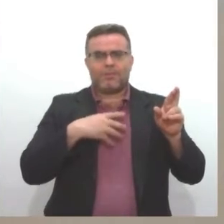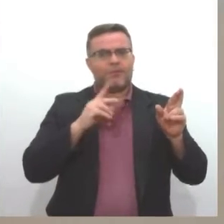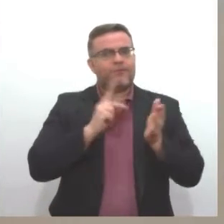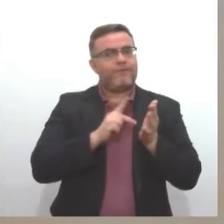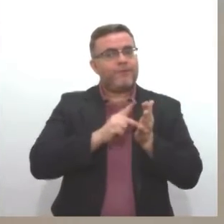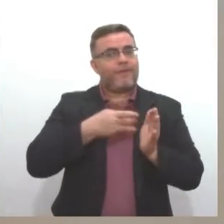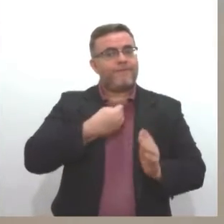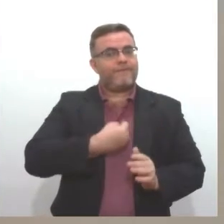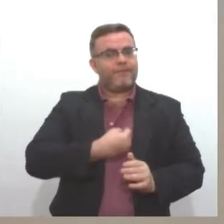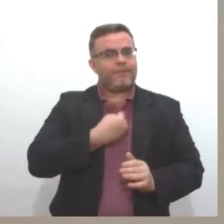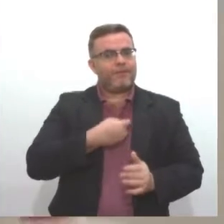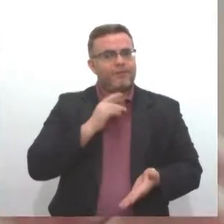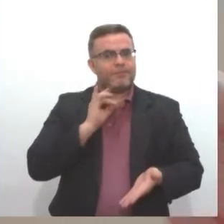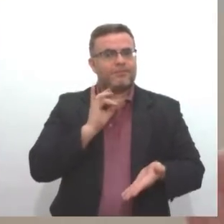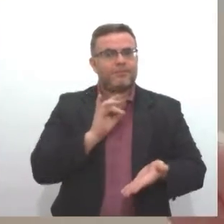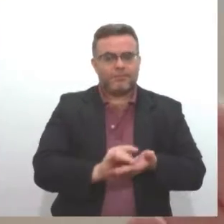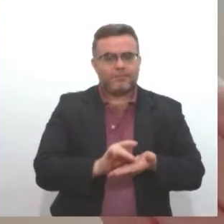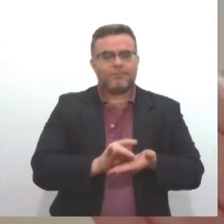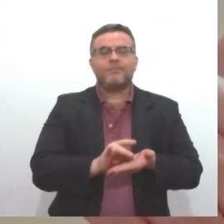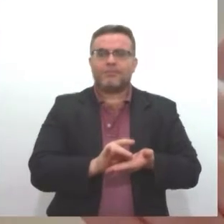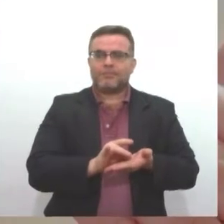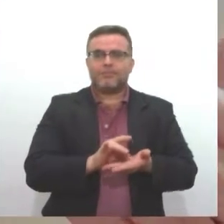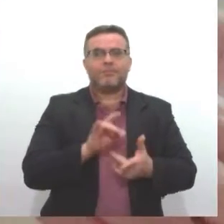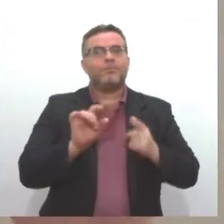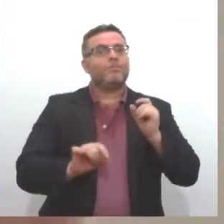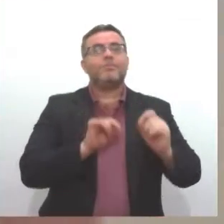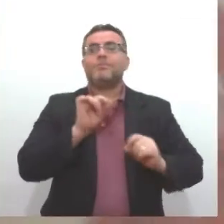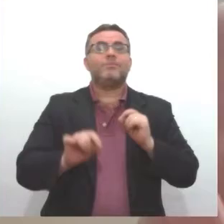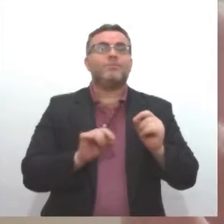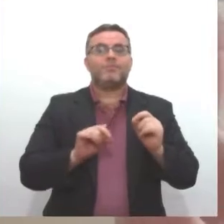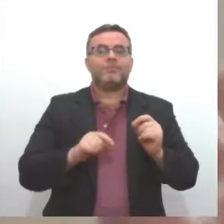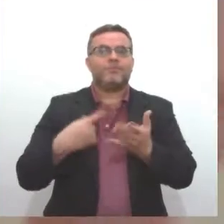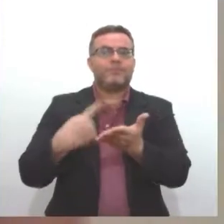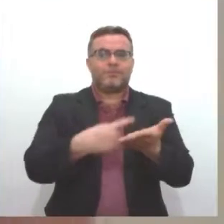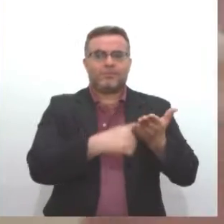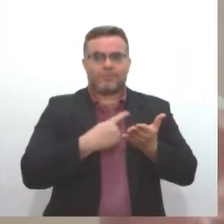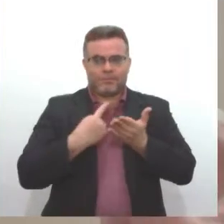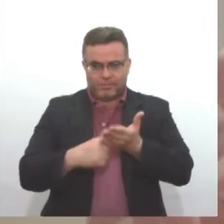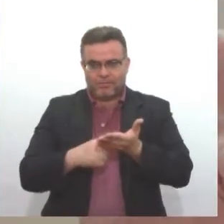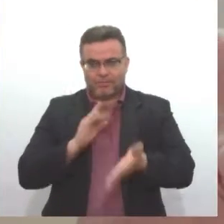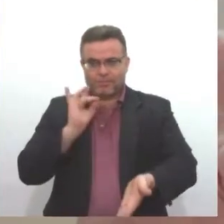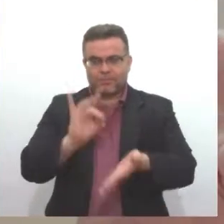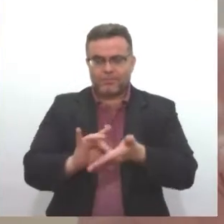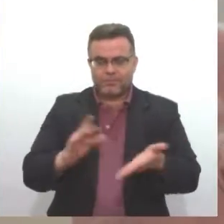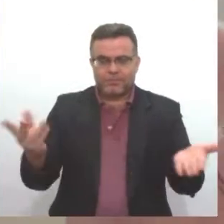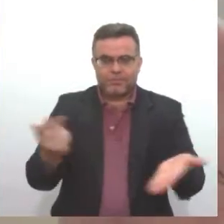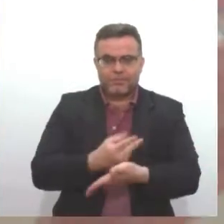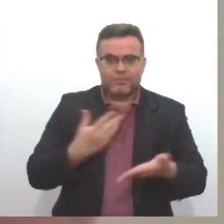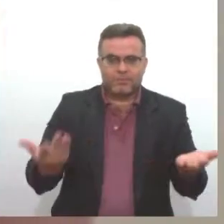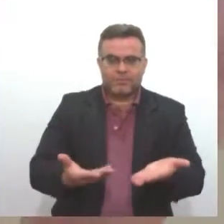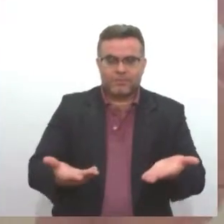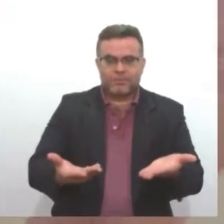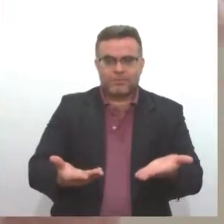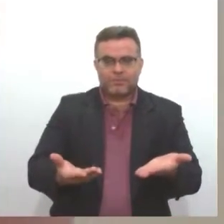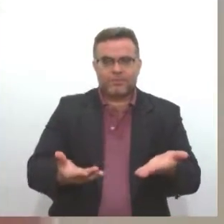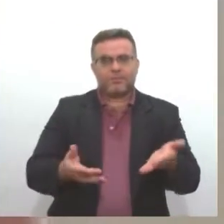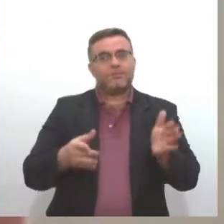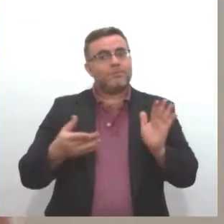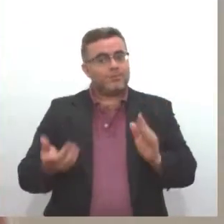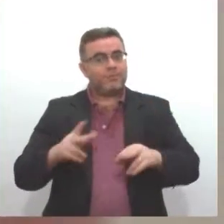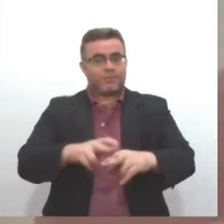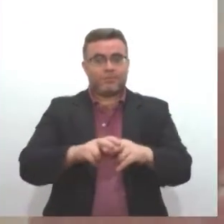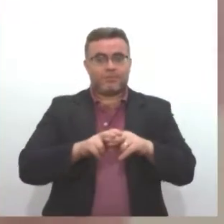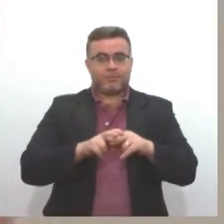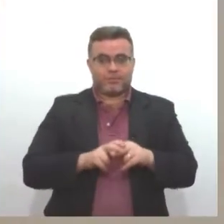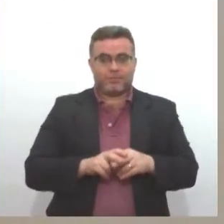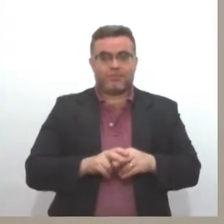vivido a despeito de um comprometimento com a realidade tal como ela é. E o caminho para isso é